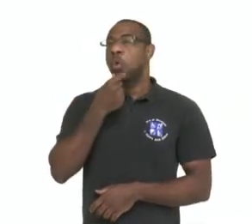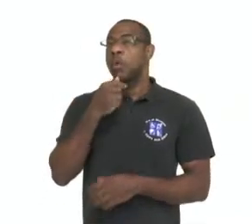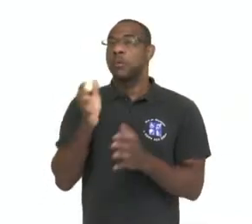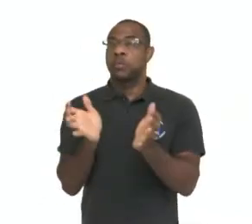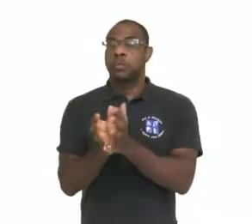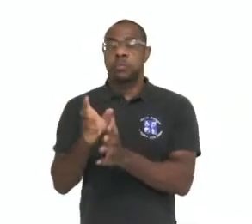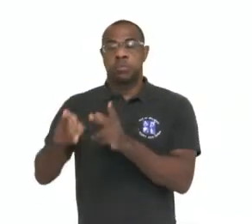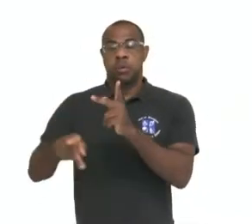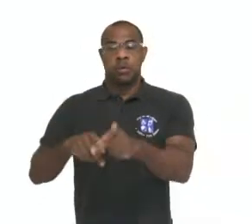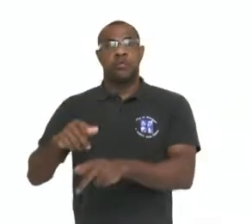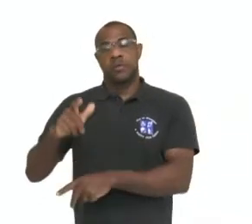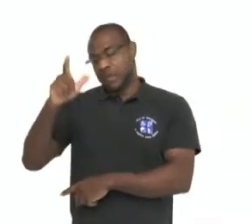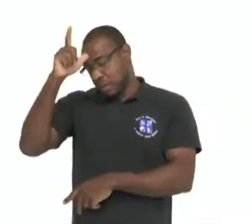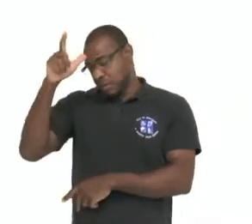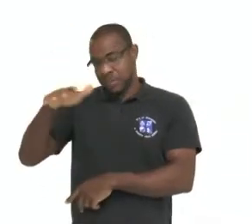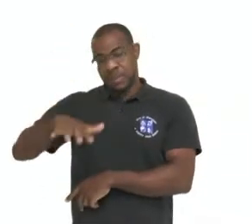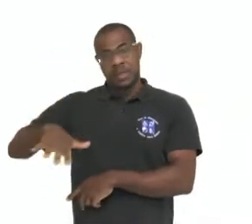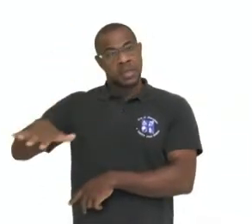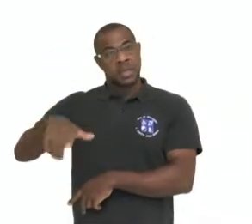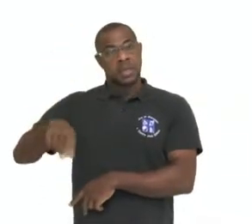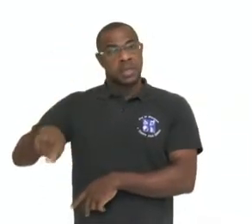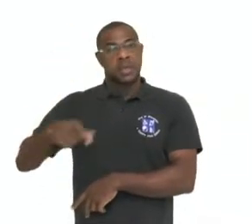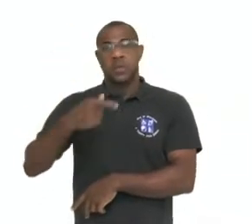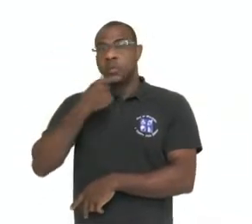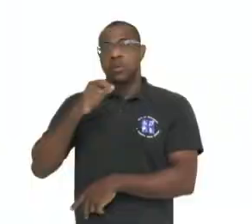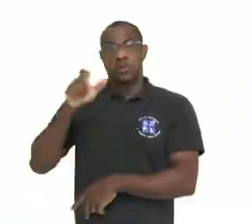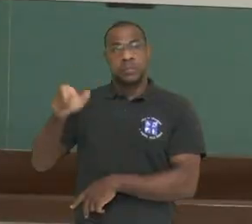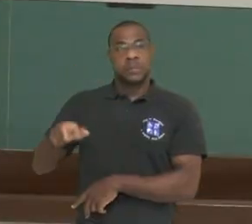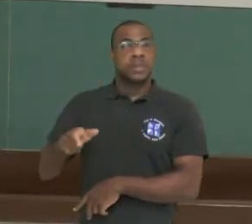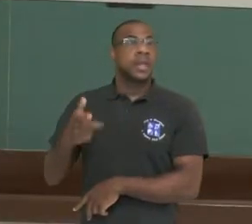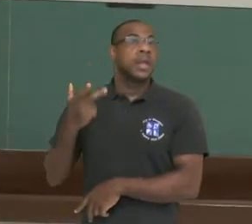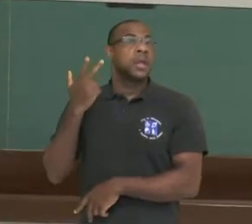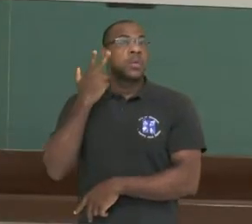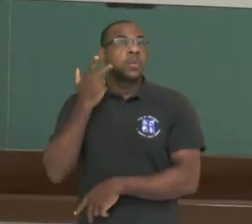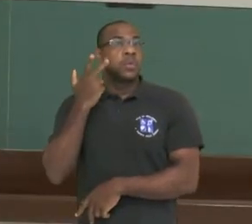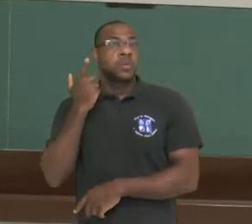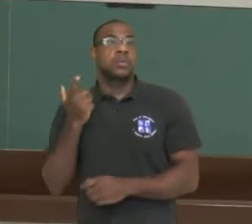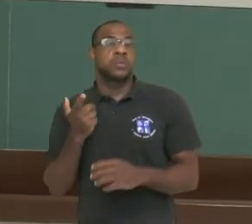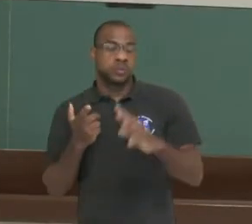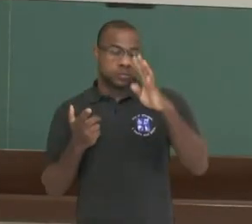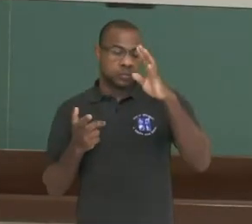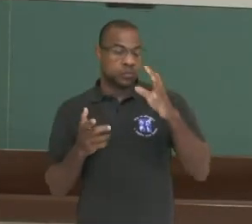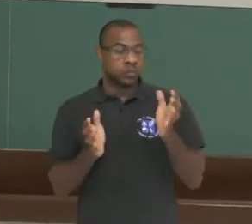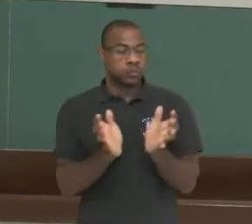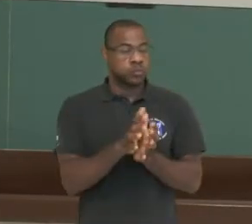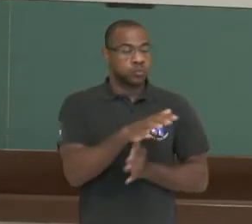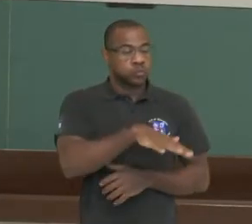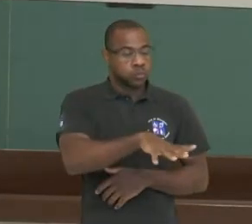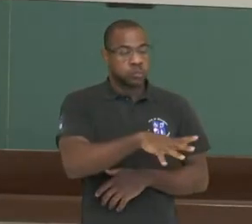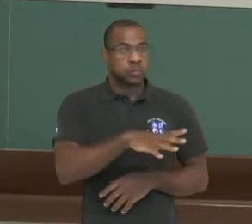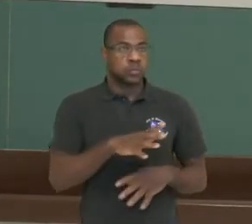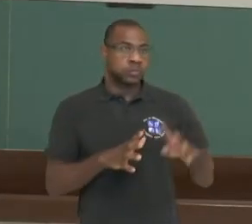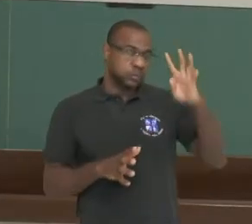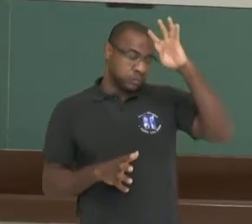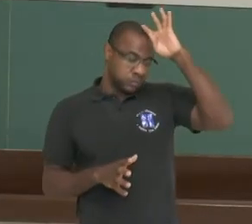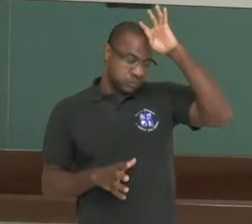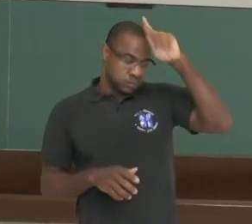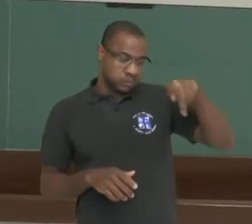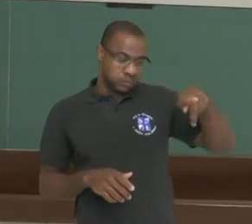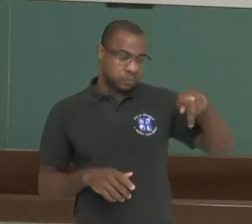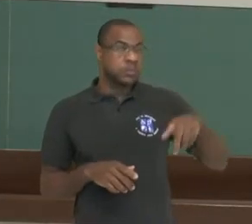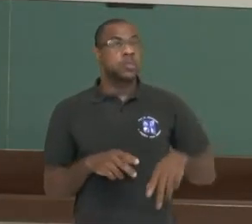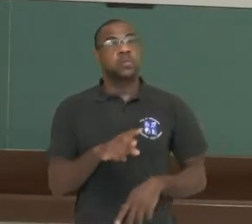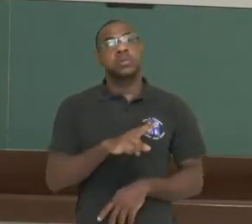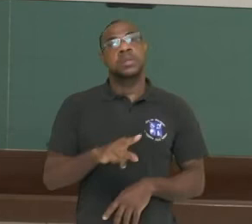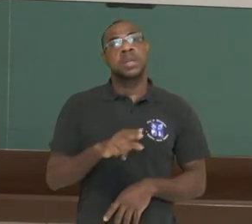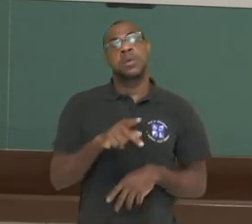Exatamente. Era muito comum dentro do exército romano se utilizar de esses povos estrangeiros,